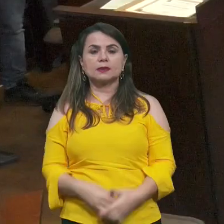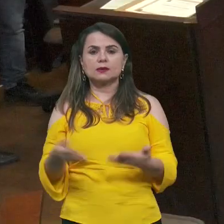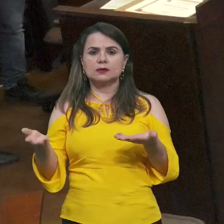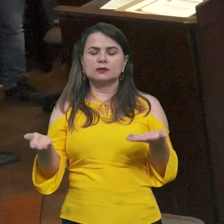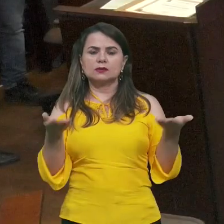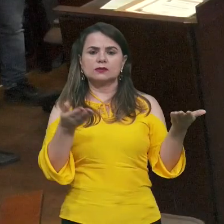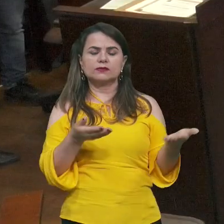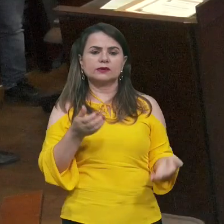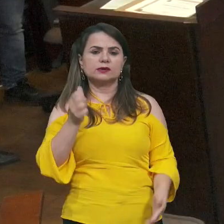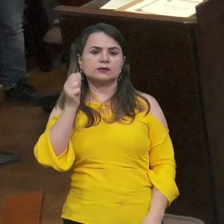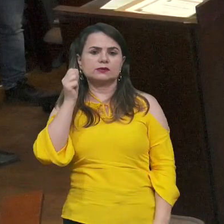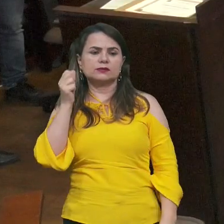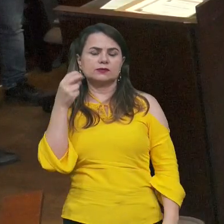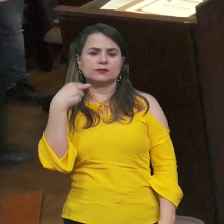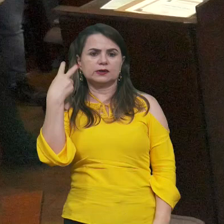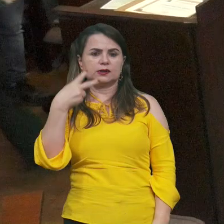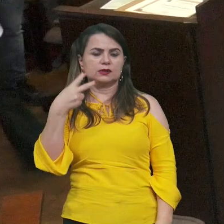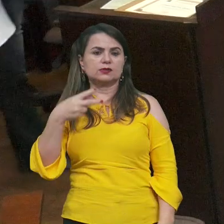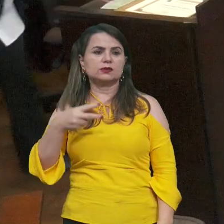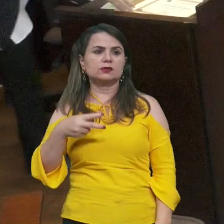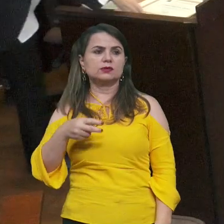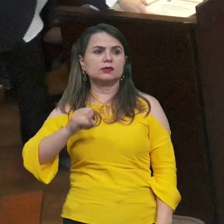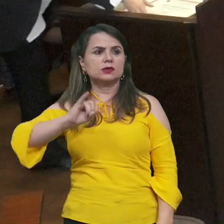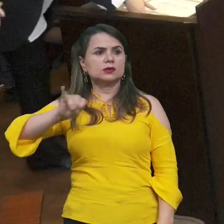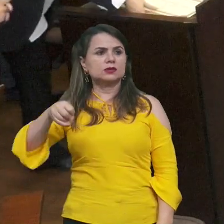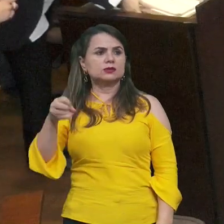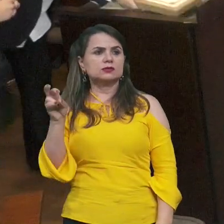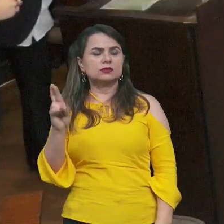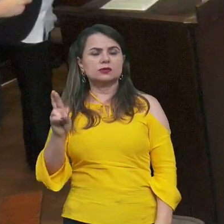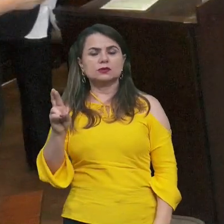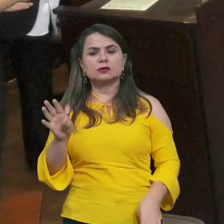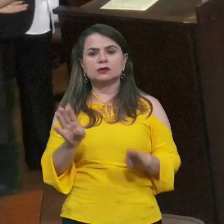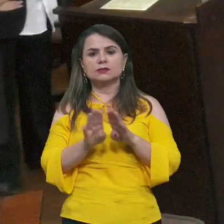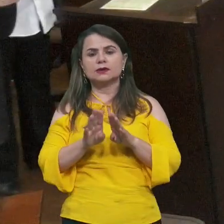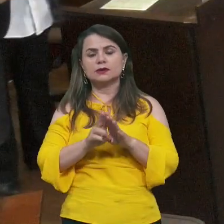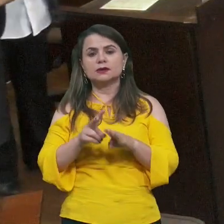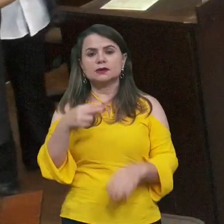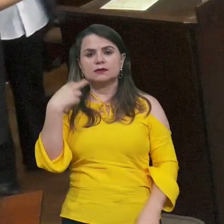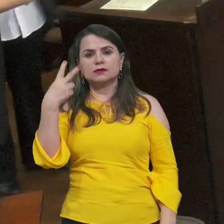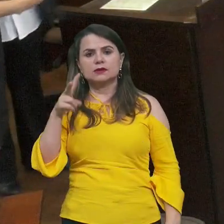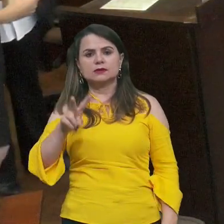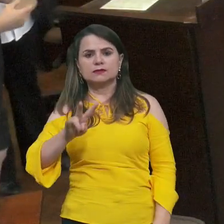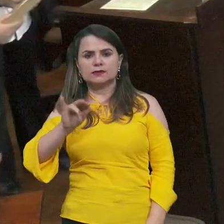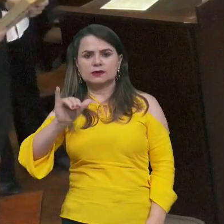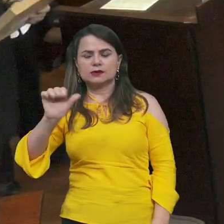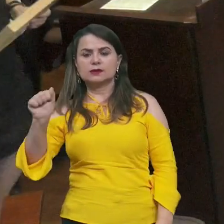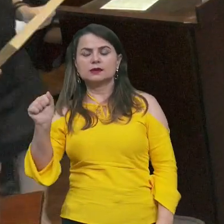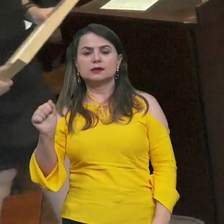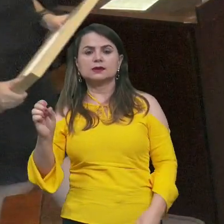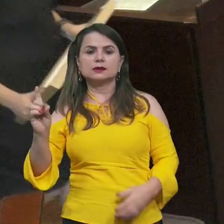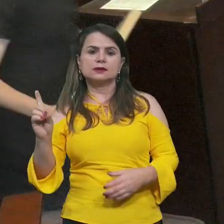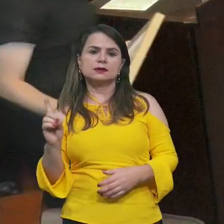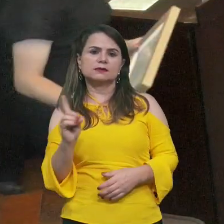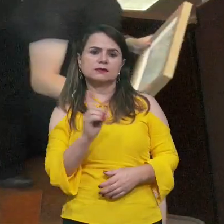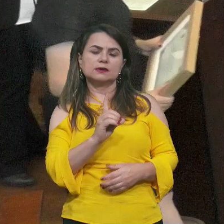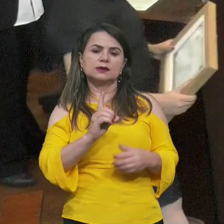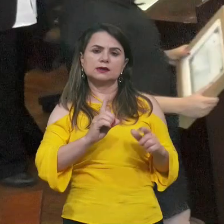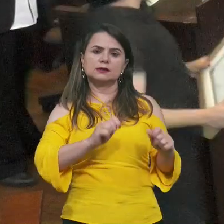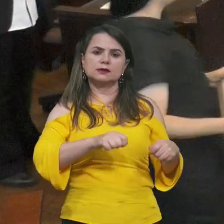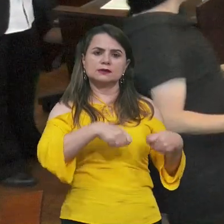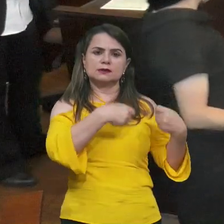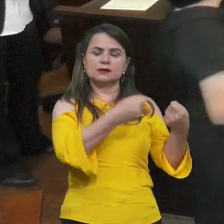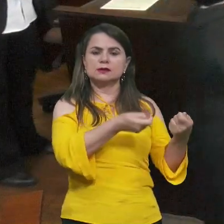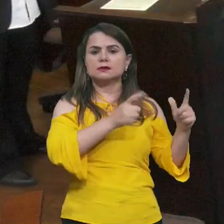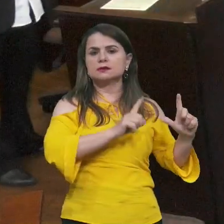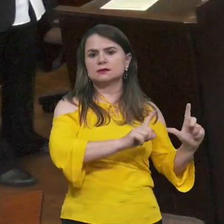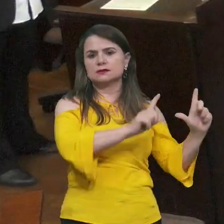Convido o vereador Júnior Moraes, juntamente com a vereadora Vânia Ramos, para a entrega de um diploma comemorativo à senhora Tami Regina Gripa.